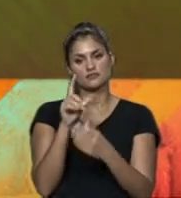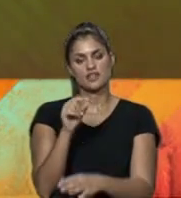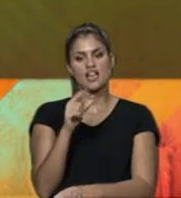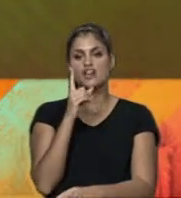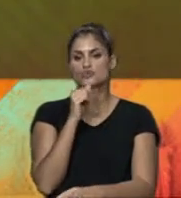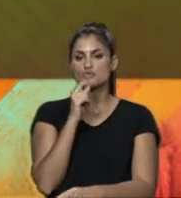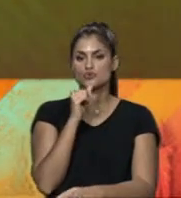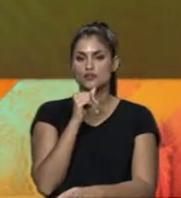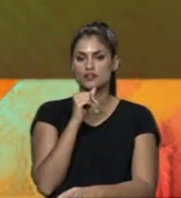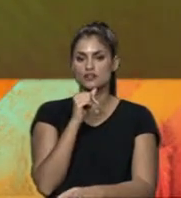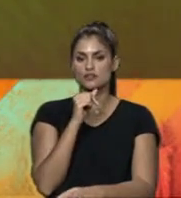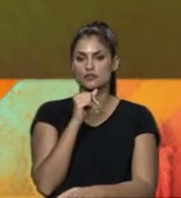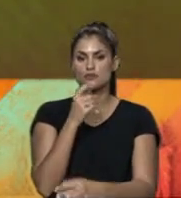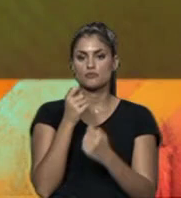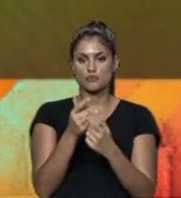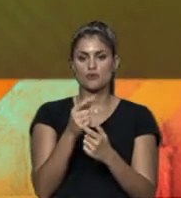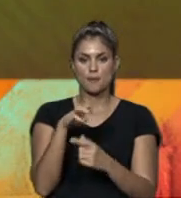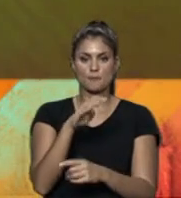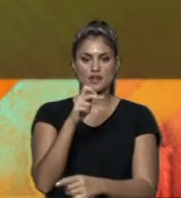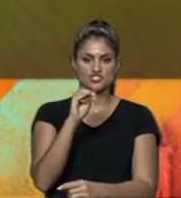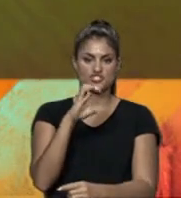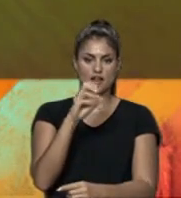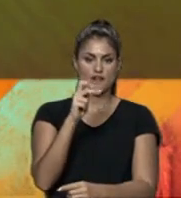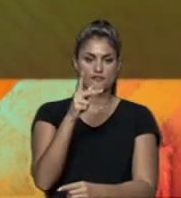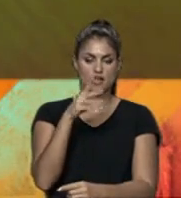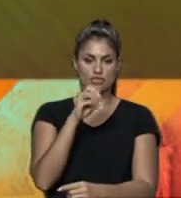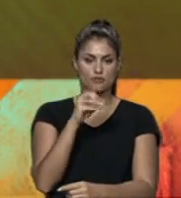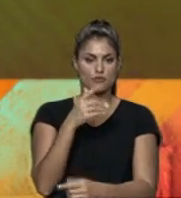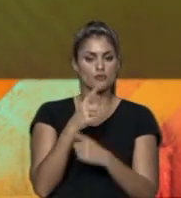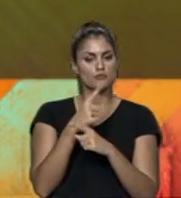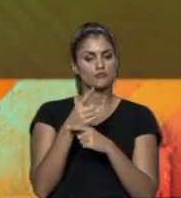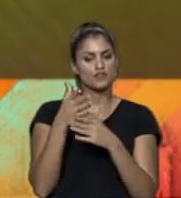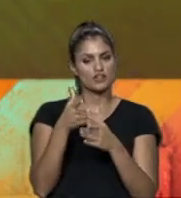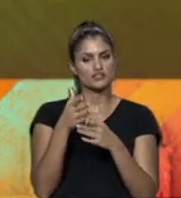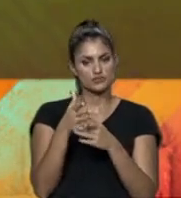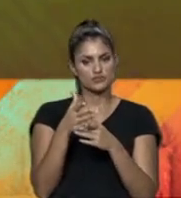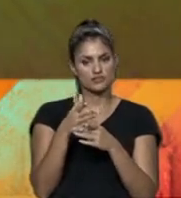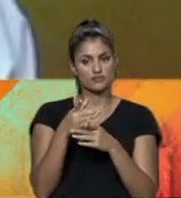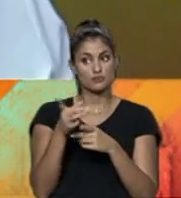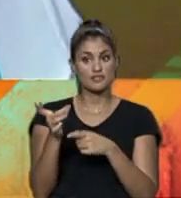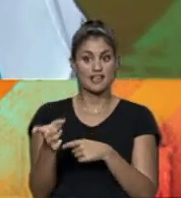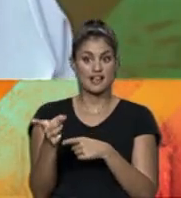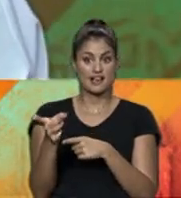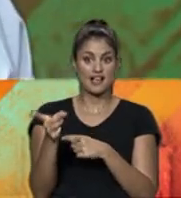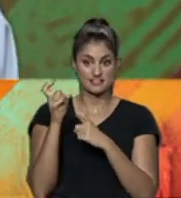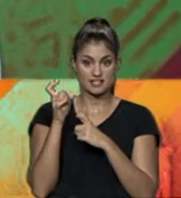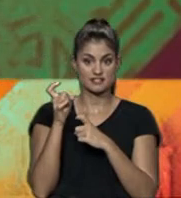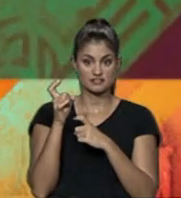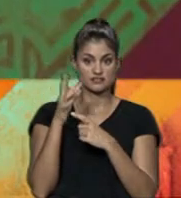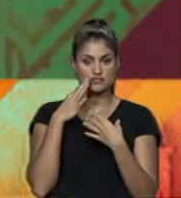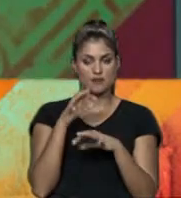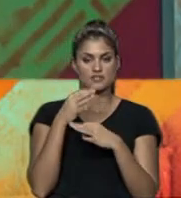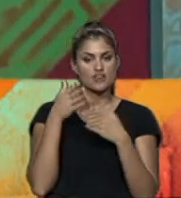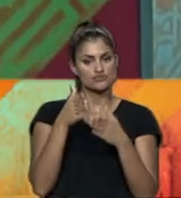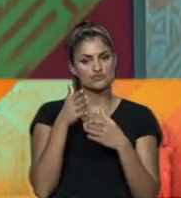açúcar. Um pouquinho de açúcar mascavado, okay. Porque ajuda na parte quando é caça, geralmente ajuda